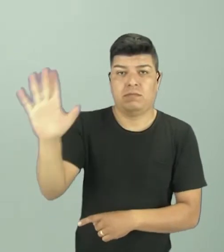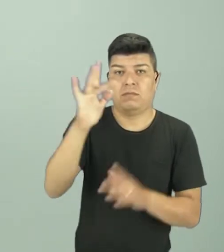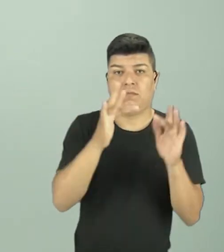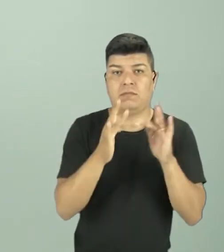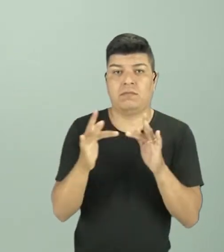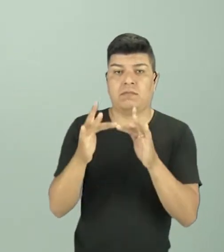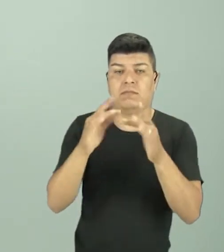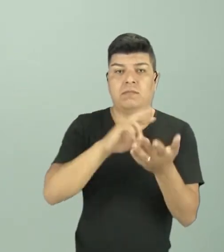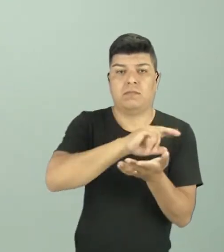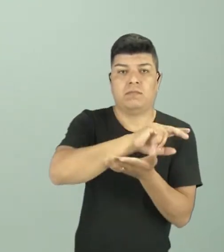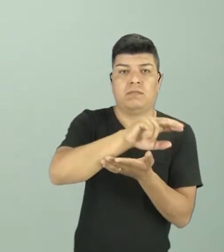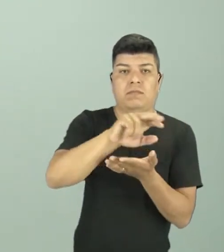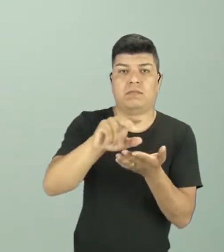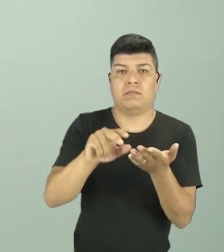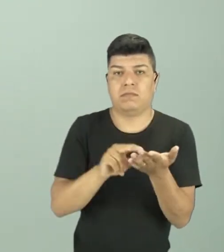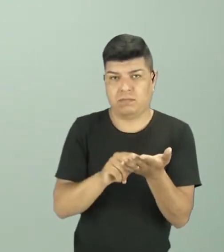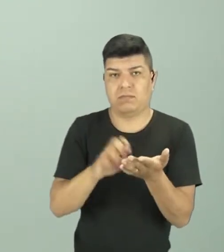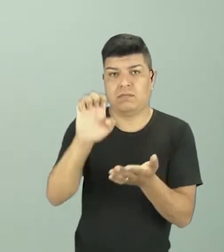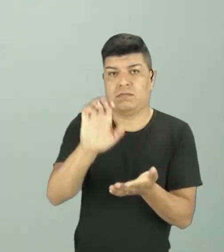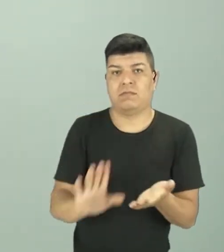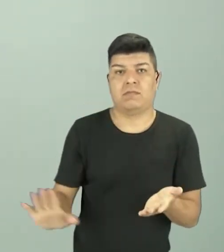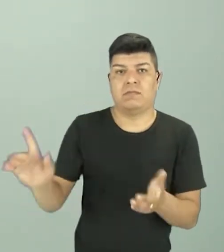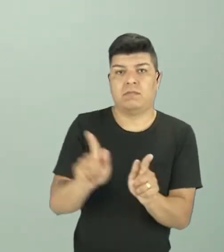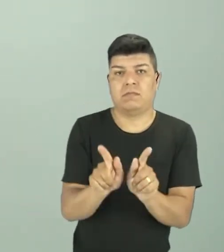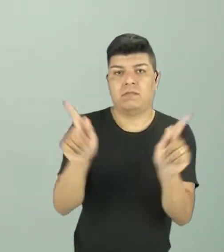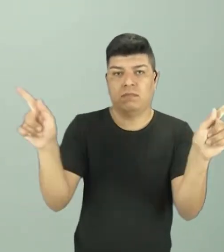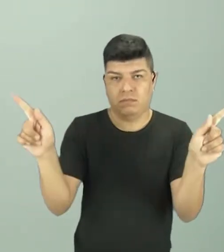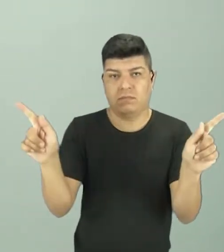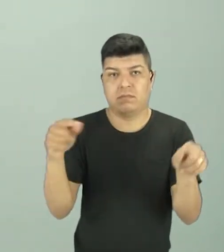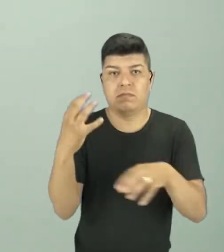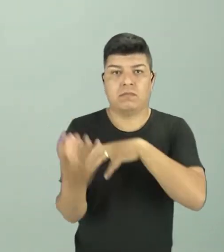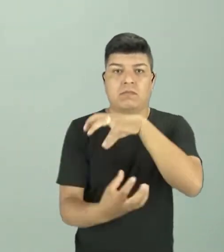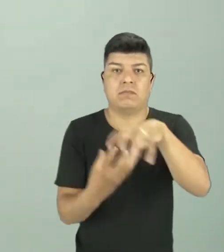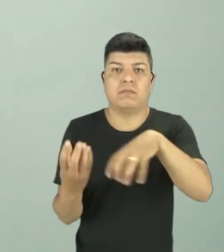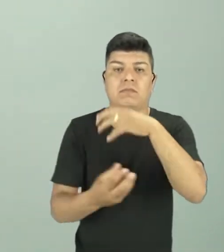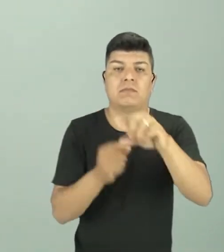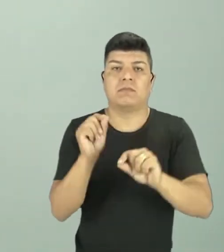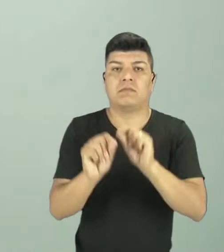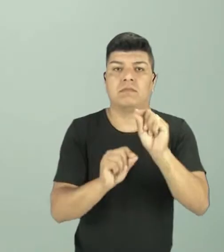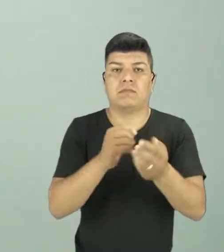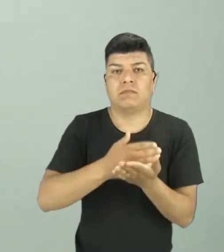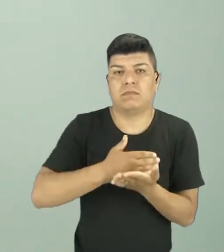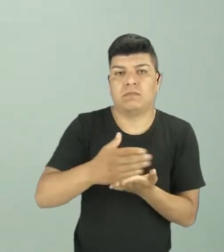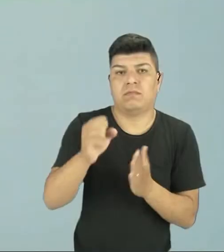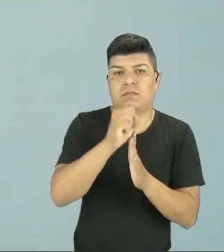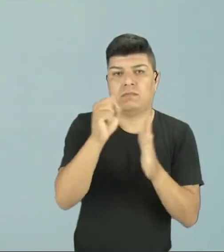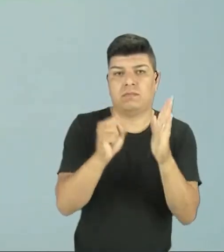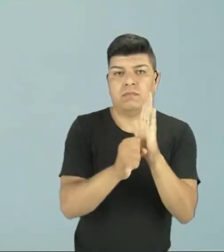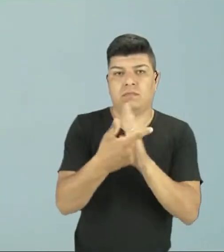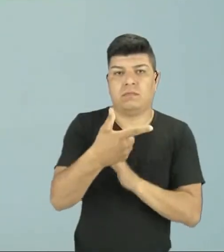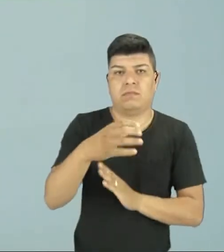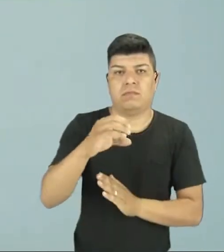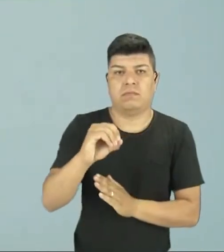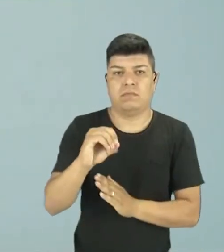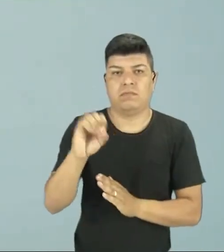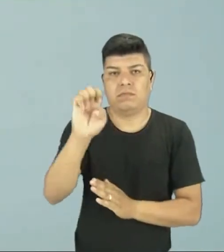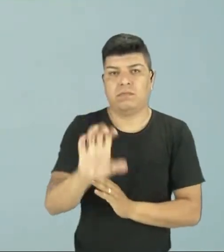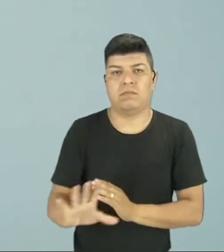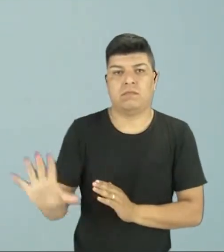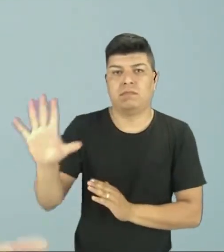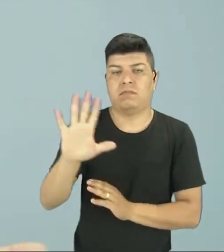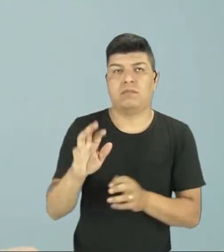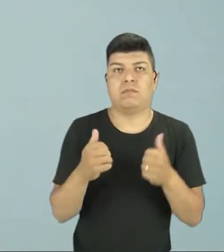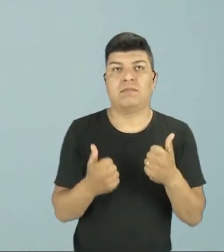várias correntes das vanguardas europeias, né, que revolucionavam aí o início do século XX na Europa,